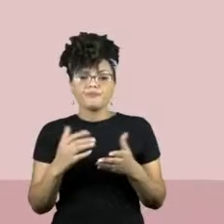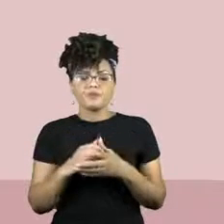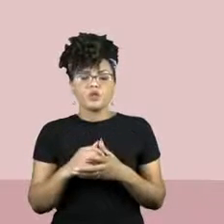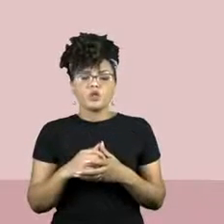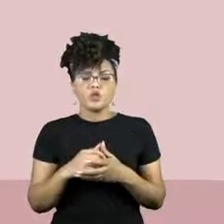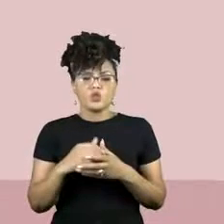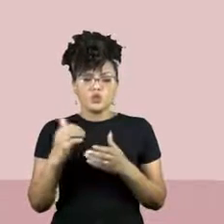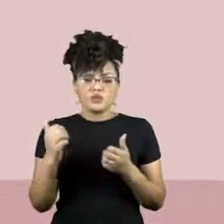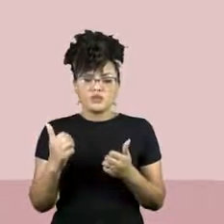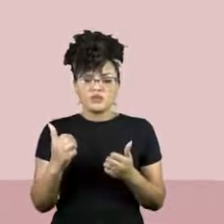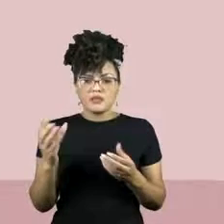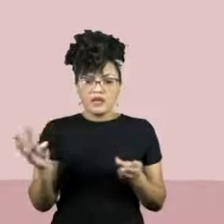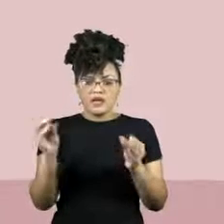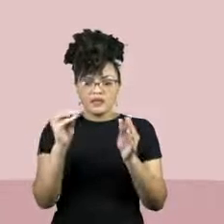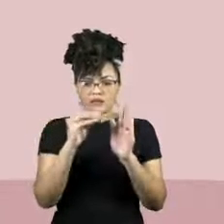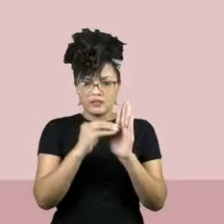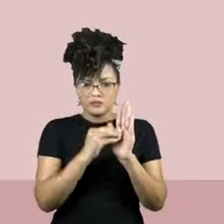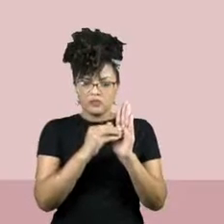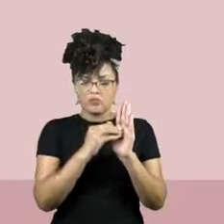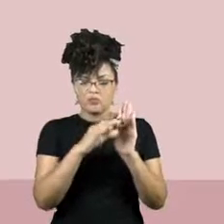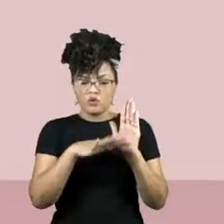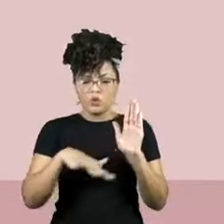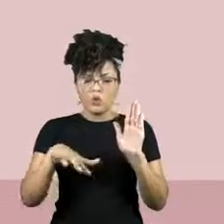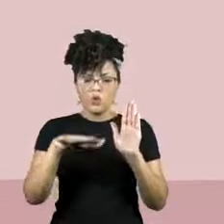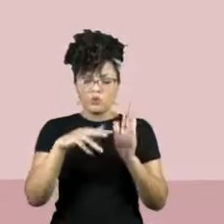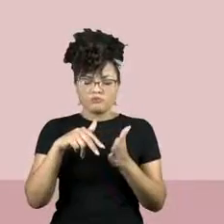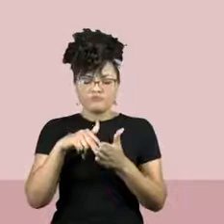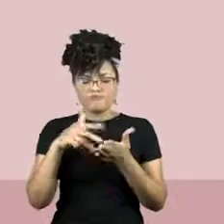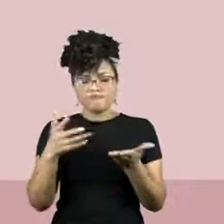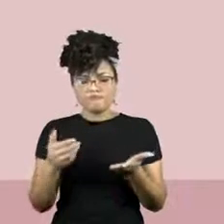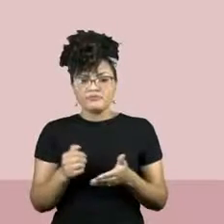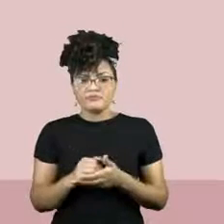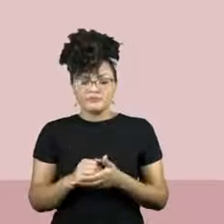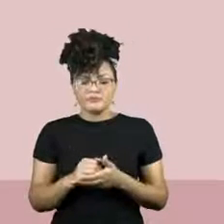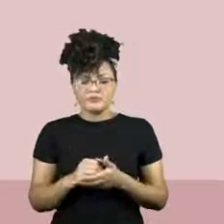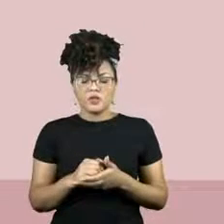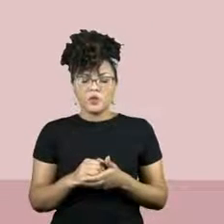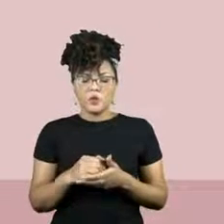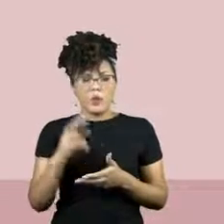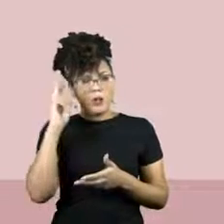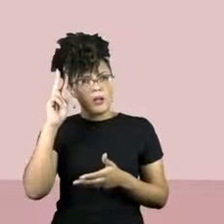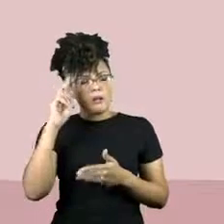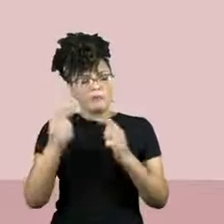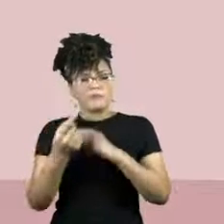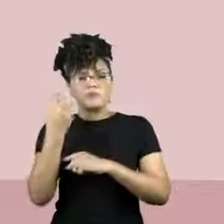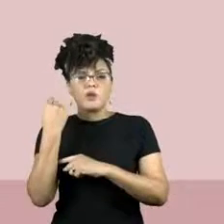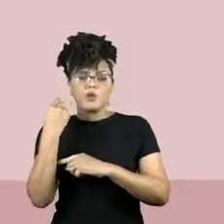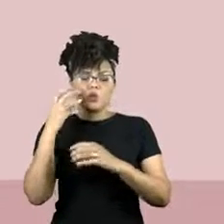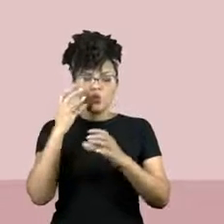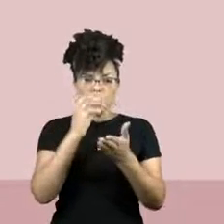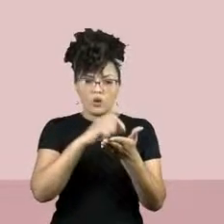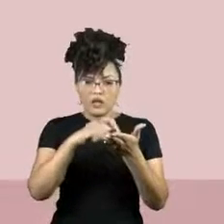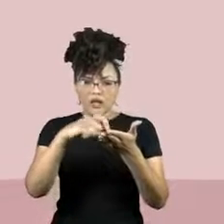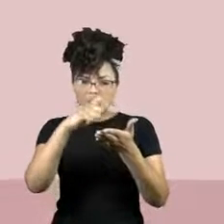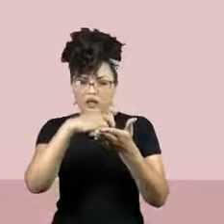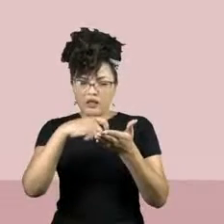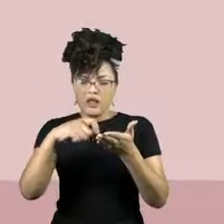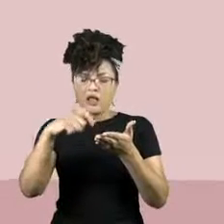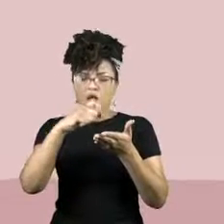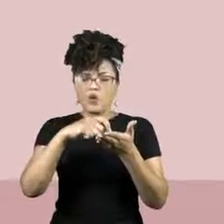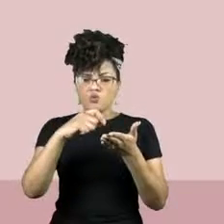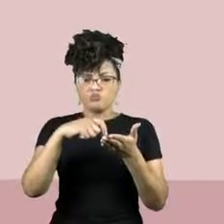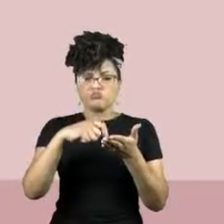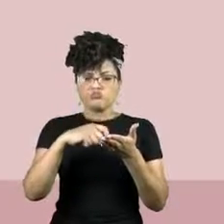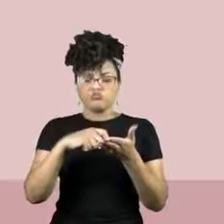Tá? Lembrando do exemplo que a gente fez ali do cálculo manual, existia uma sobrecarga, tá, no